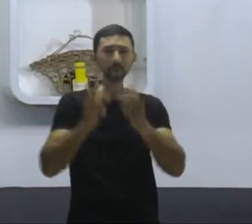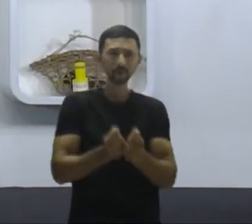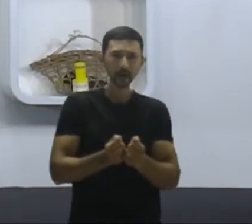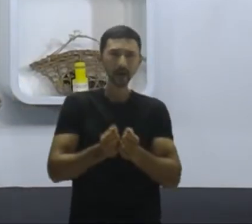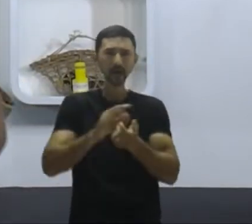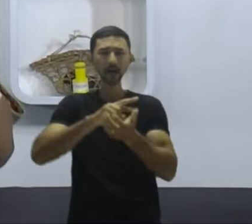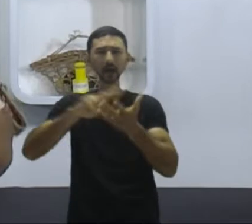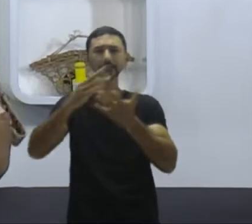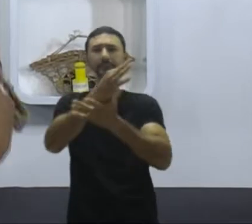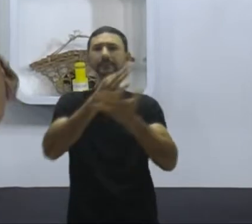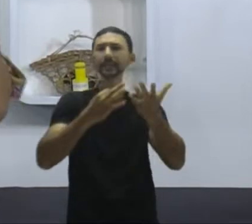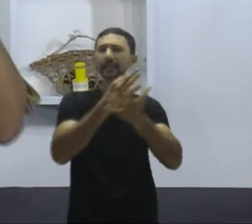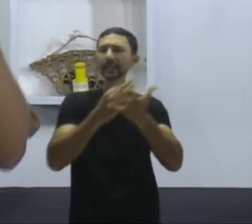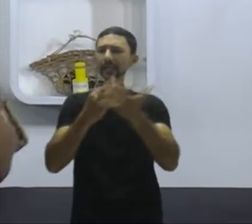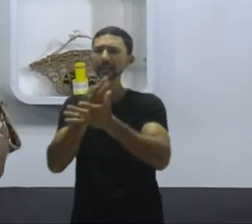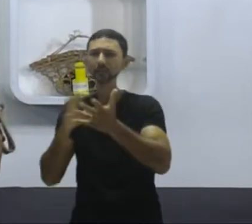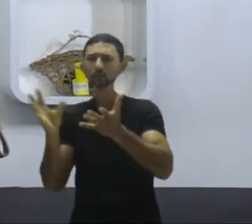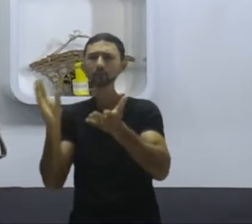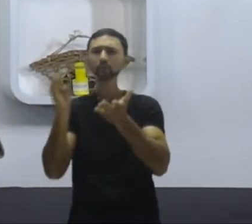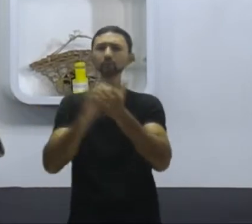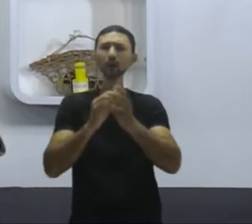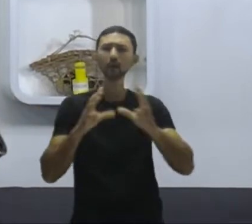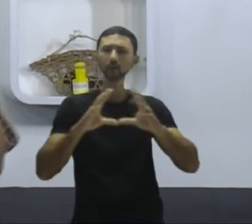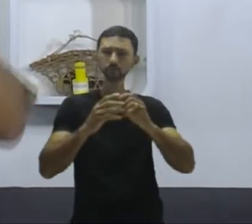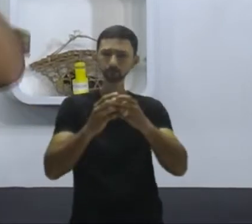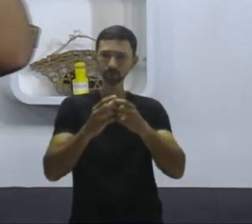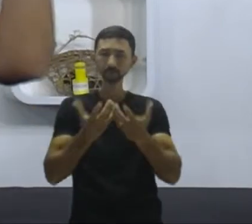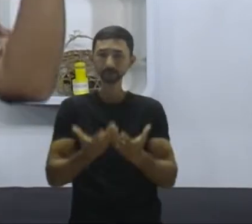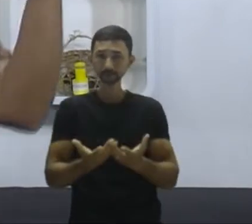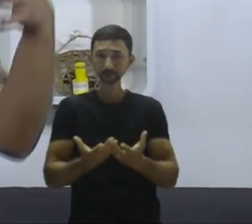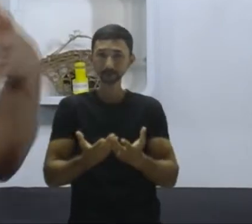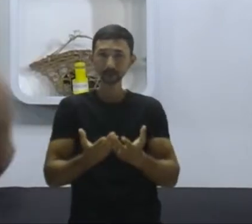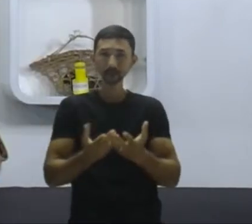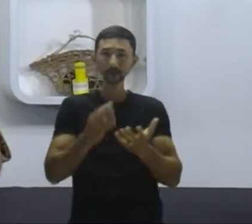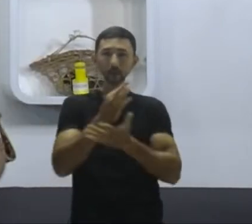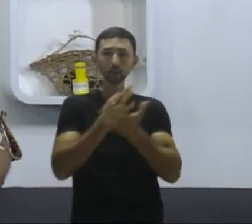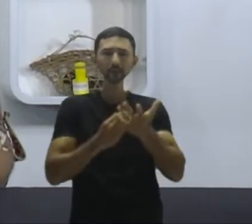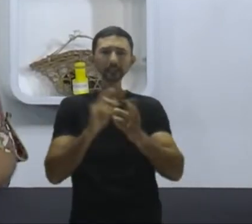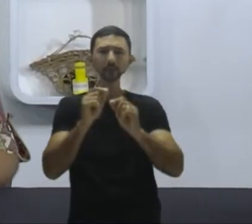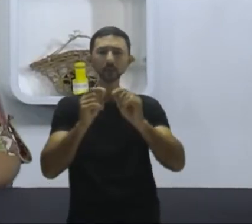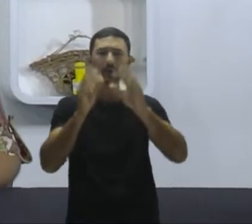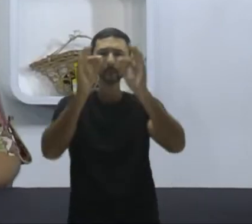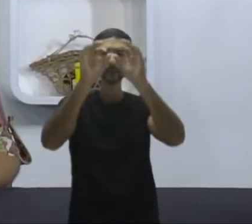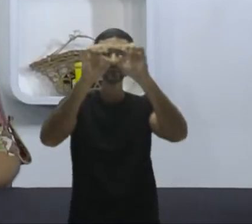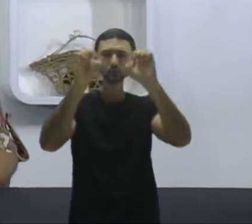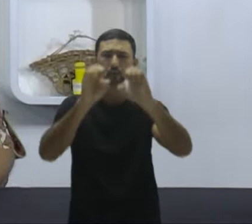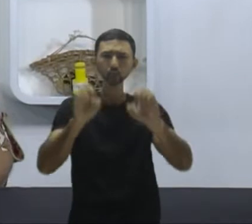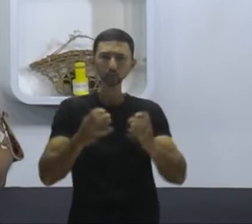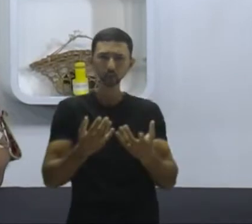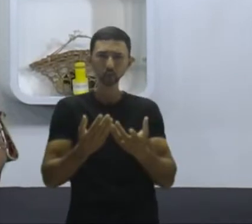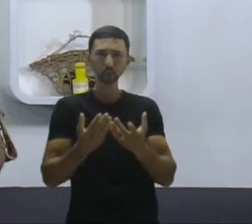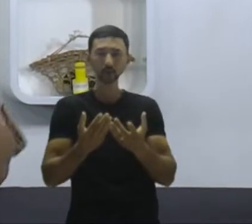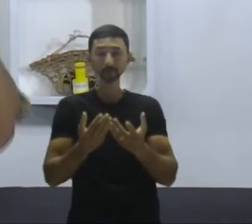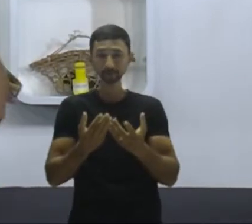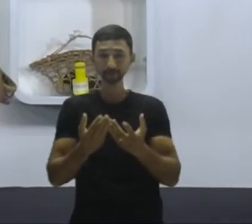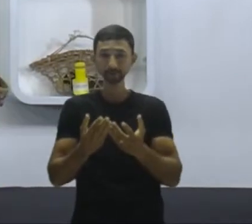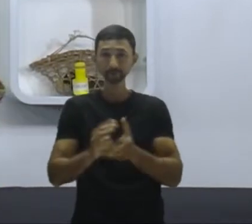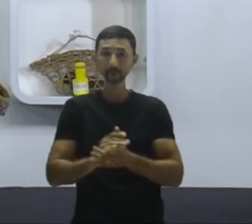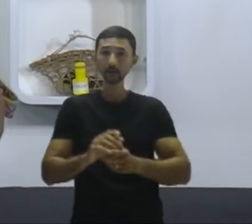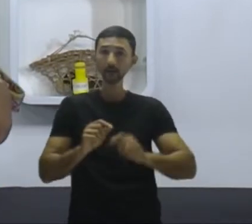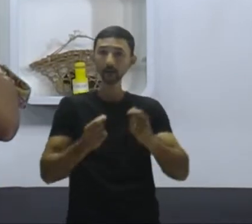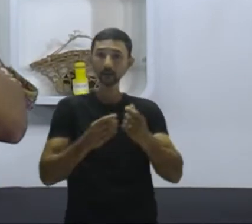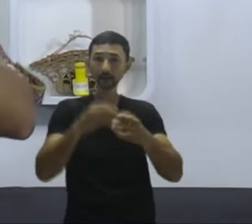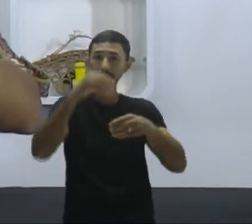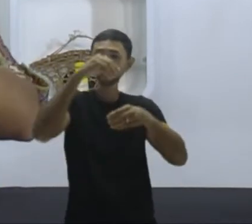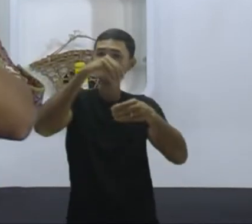gêneros textuais dentro desse tipo maior. O tipo textual ele diz respeito a uma estrutura, certo? E